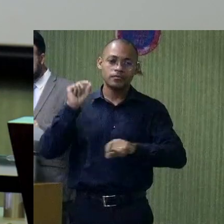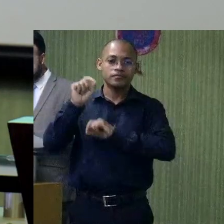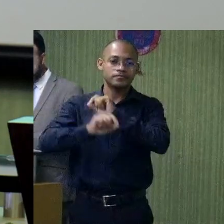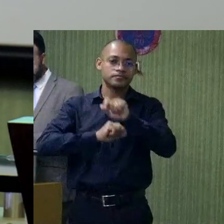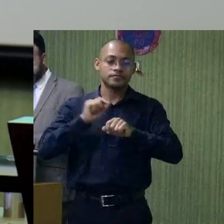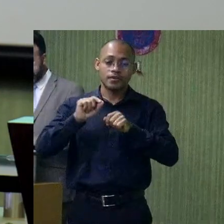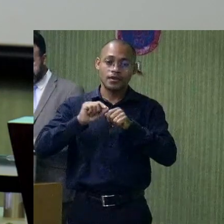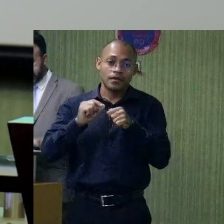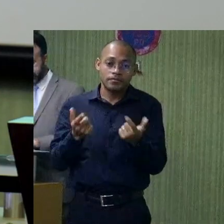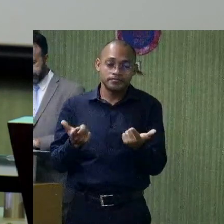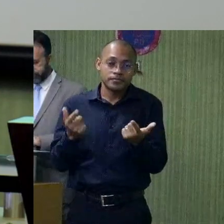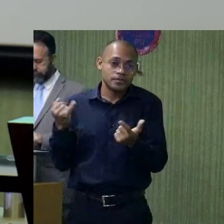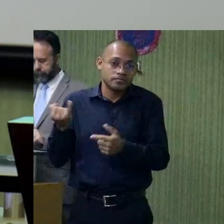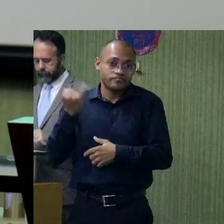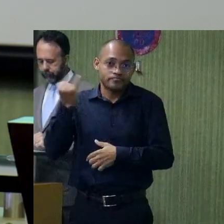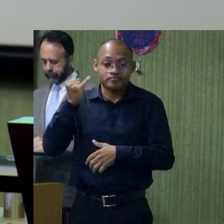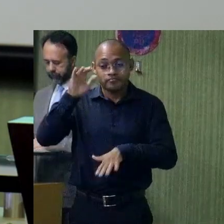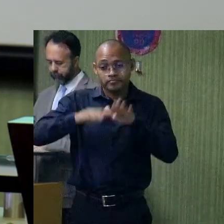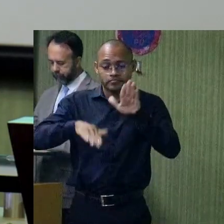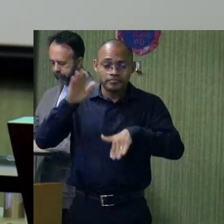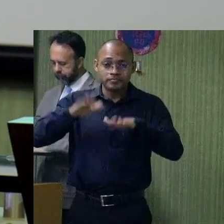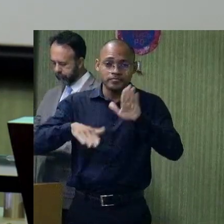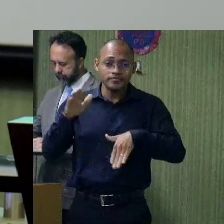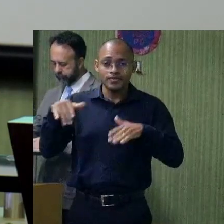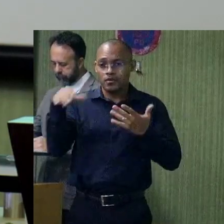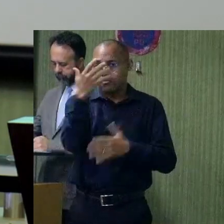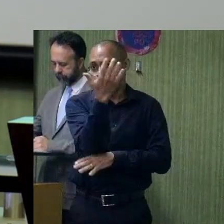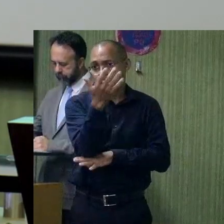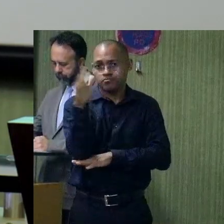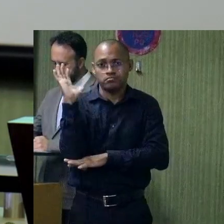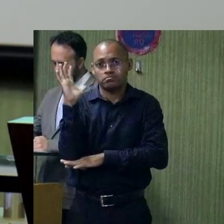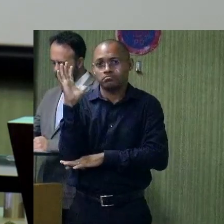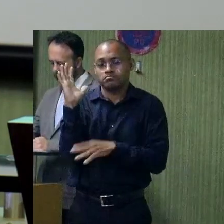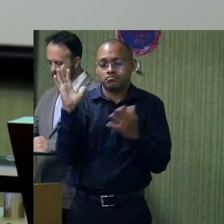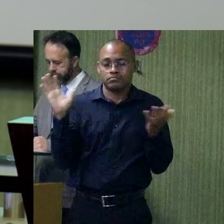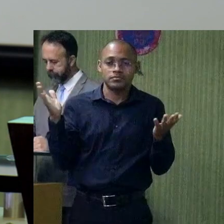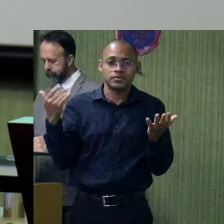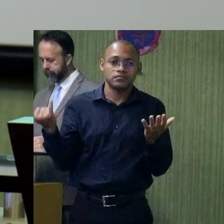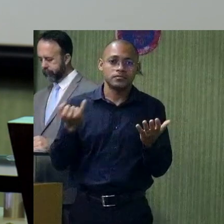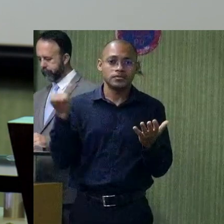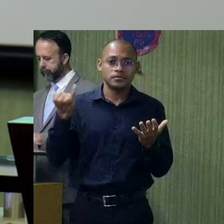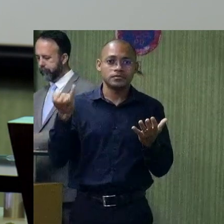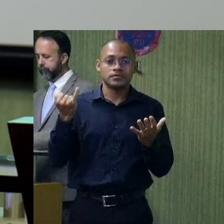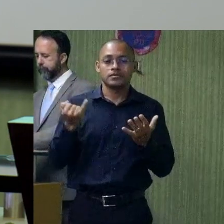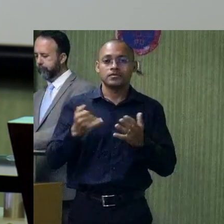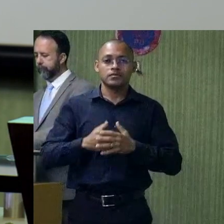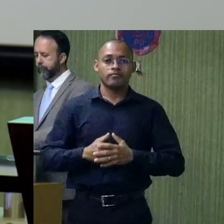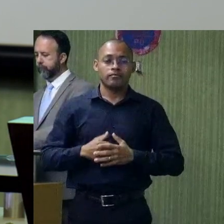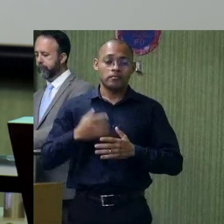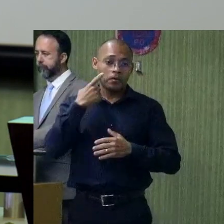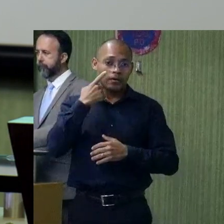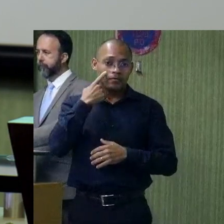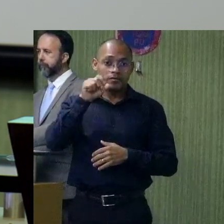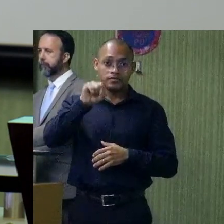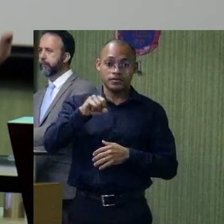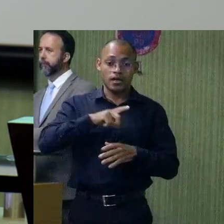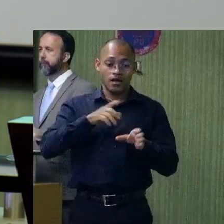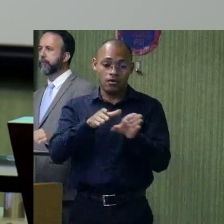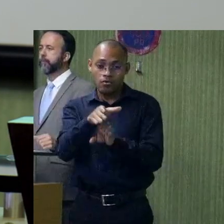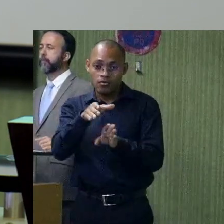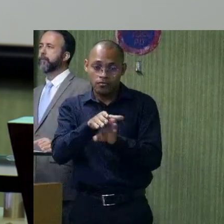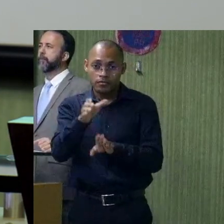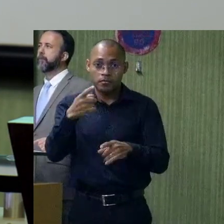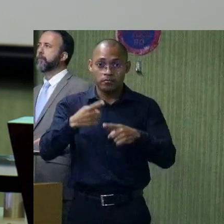importante mesmo trabalhar talvez com a questão ambiental com o meio ambiente né com as promotorias para ver se tem alguma orientação sempre a